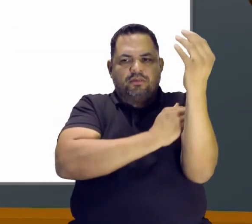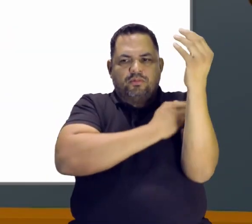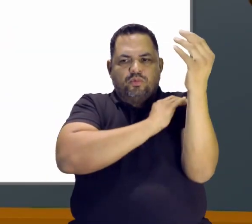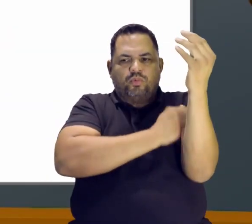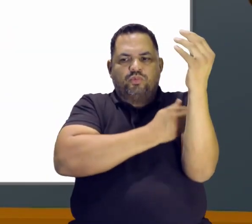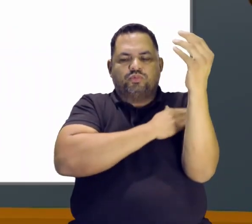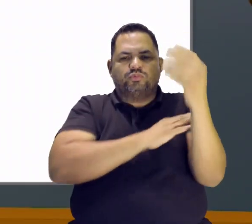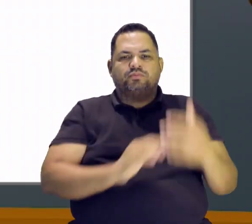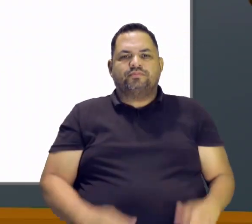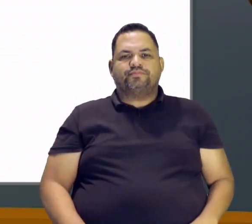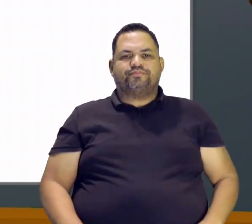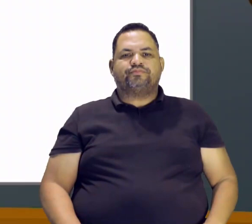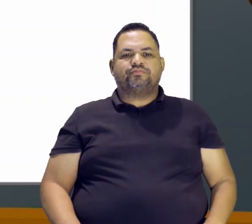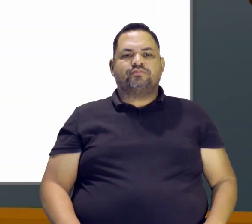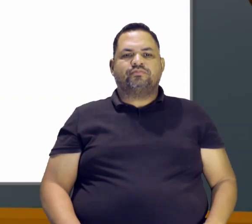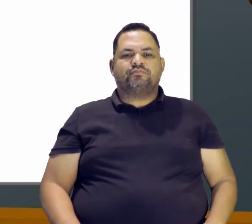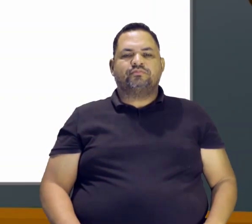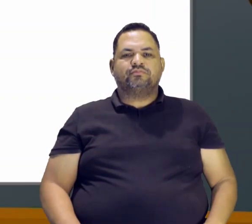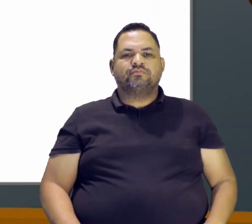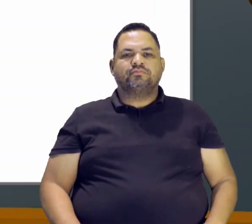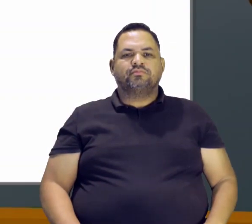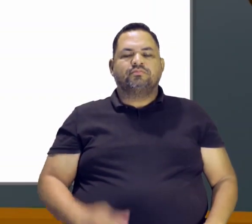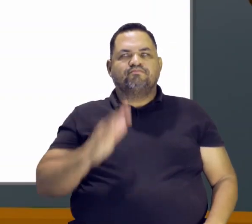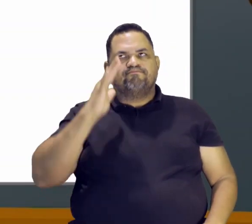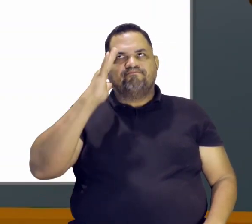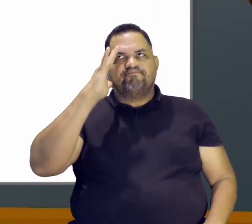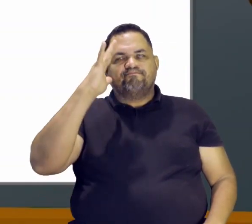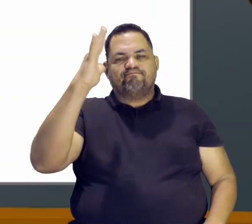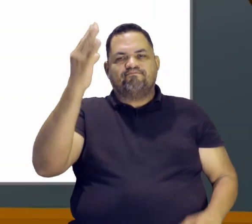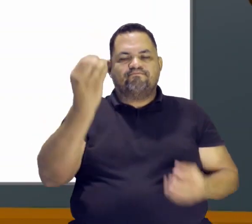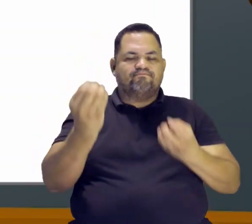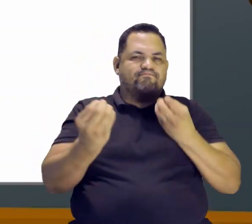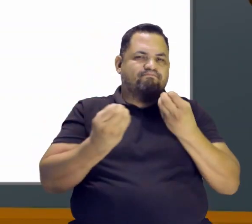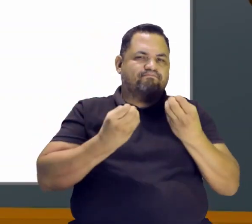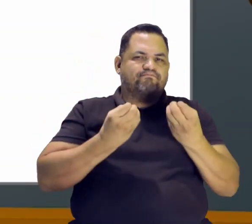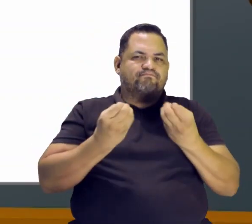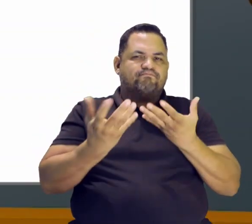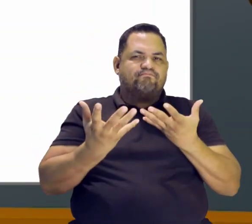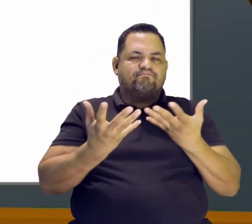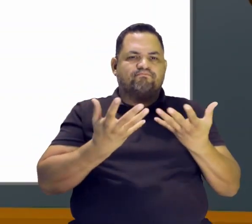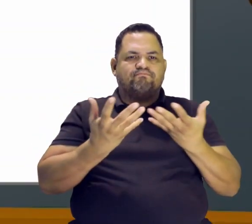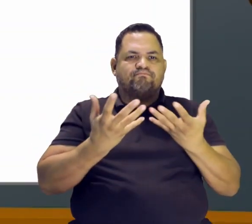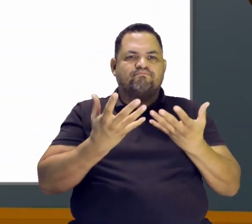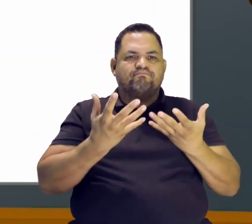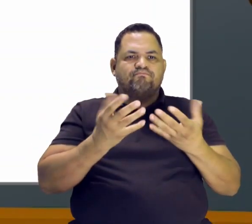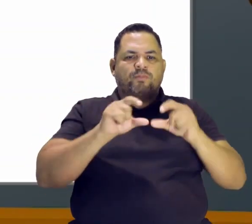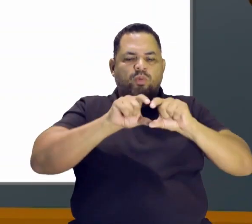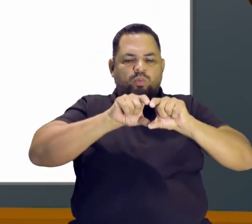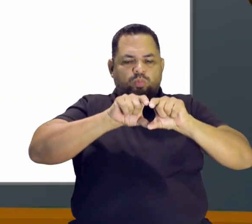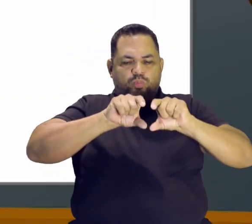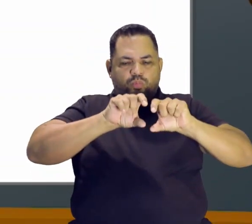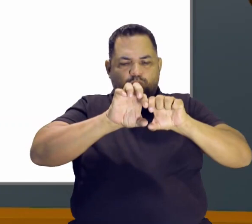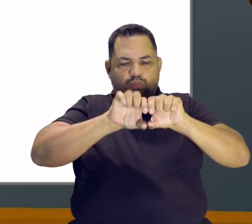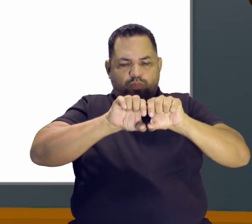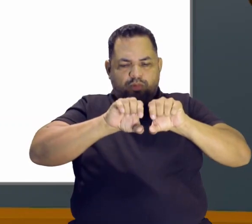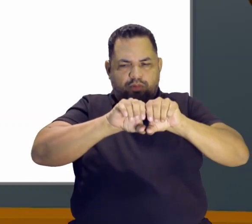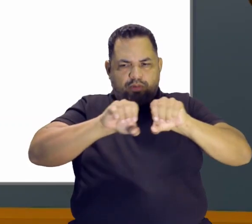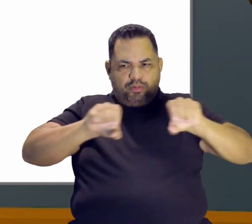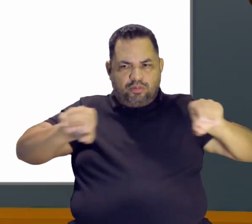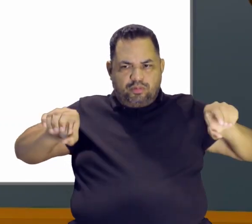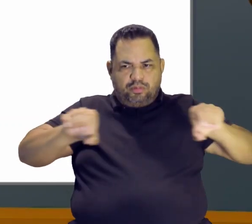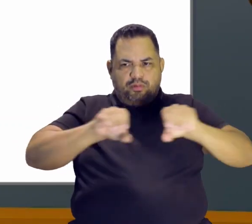que vamos imaginar aí como um cano, tá? Um cano